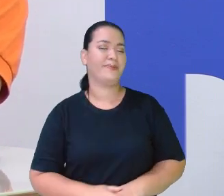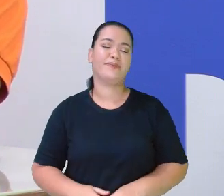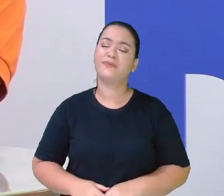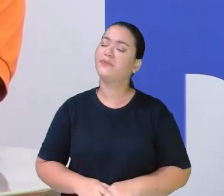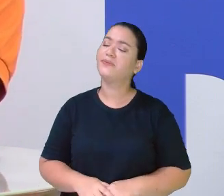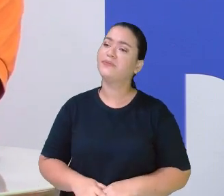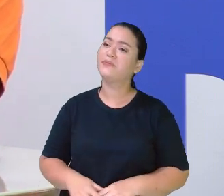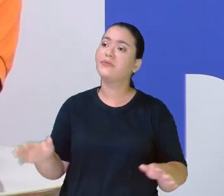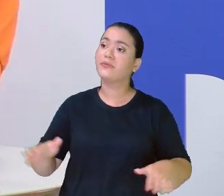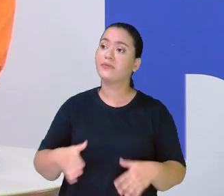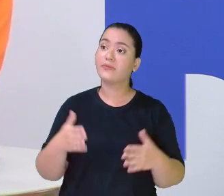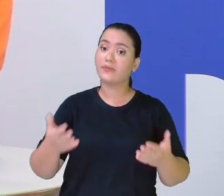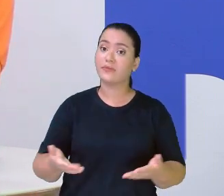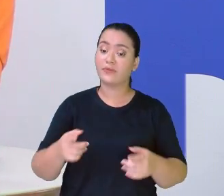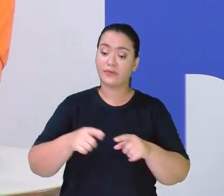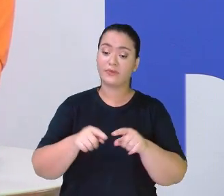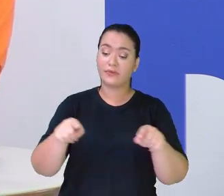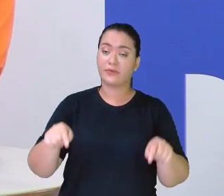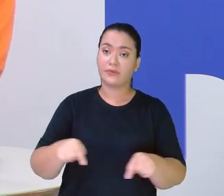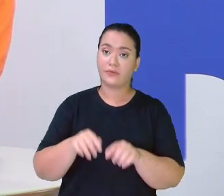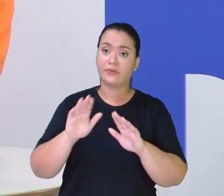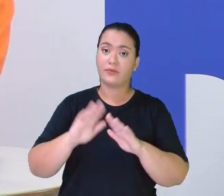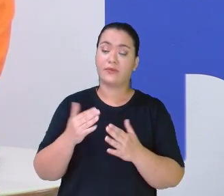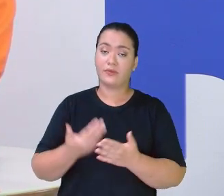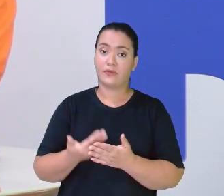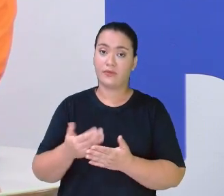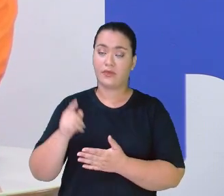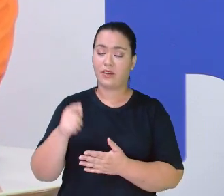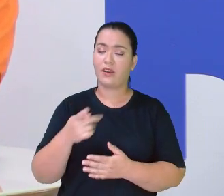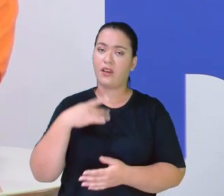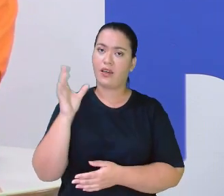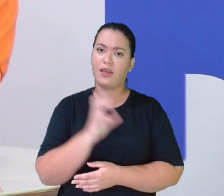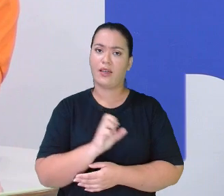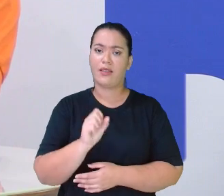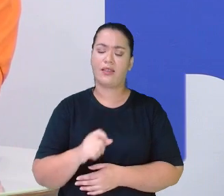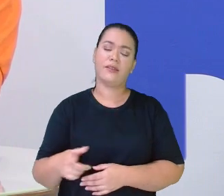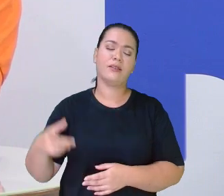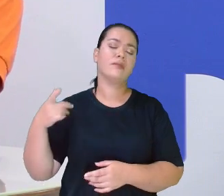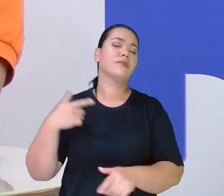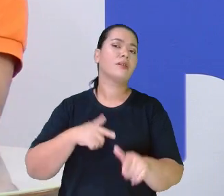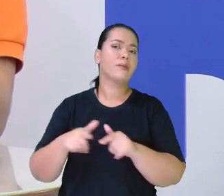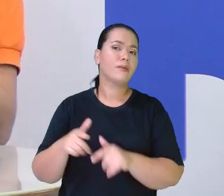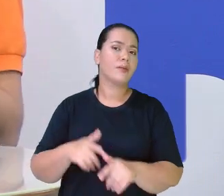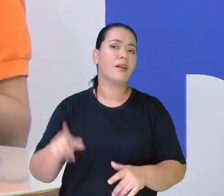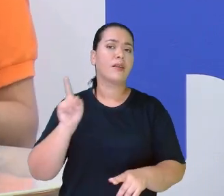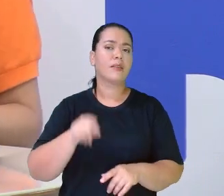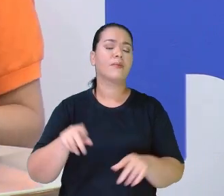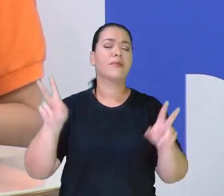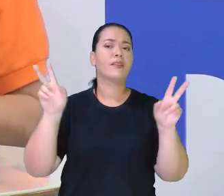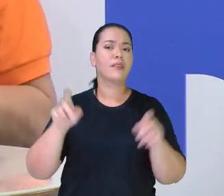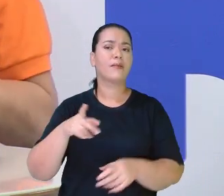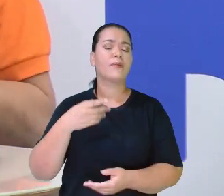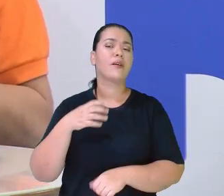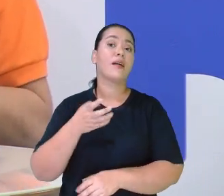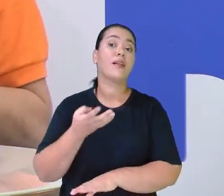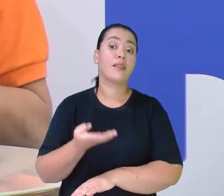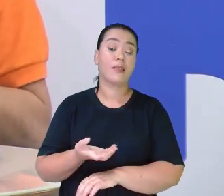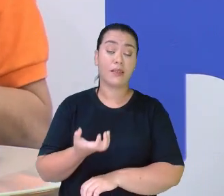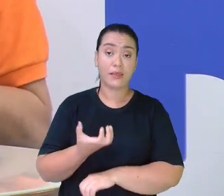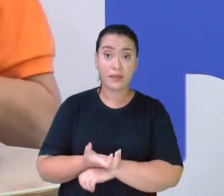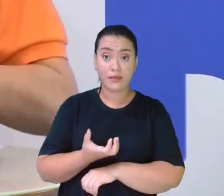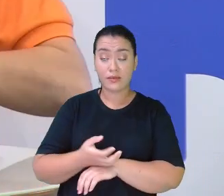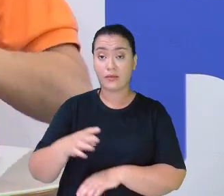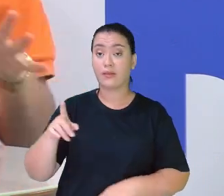favor. Bom, na sala de aula, normalmente, eu amo trabalhar a parte de língua portuguesa. A professora Abigail, aqui no